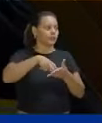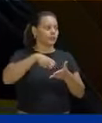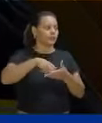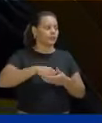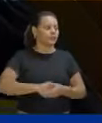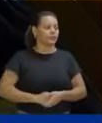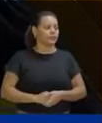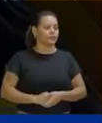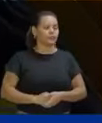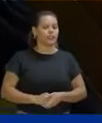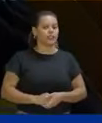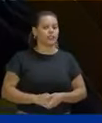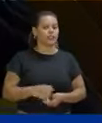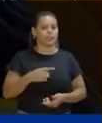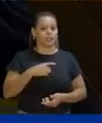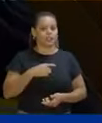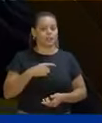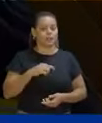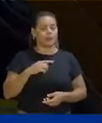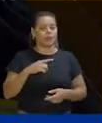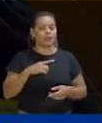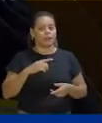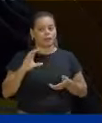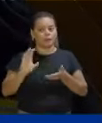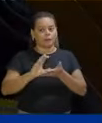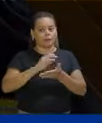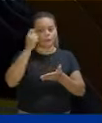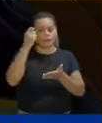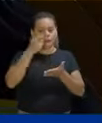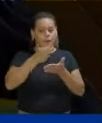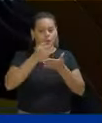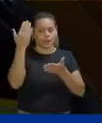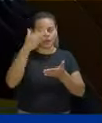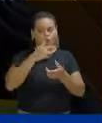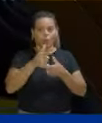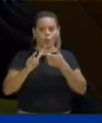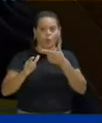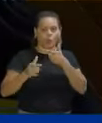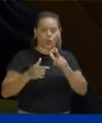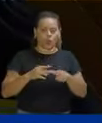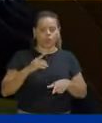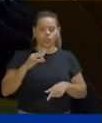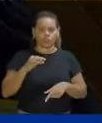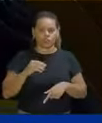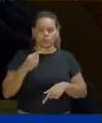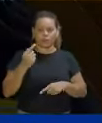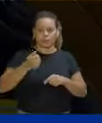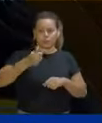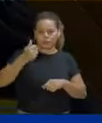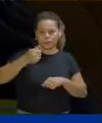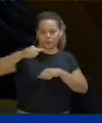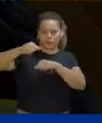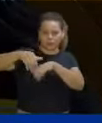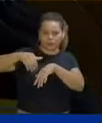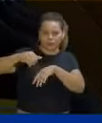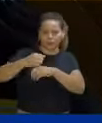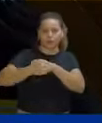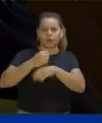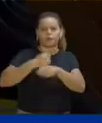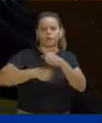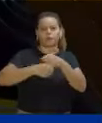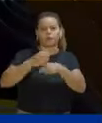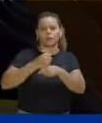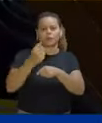que foi originado da prestação de contas dos candidatos ao cargo majoritário, datada de 1º de setembro de 2022, em